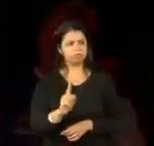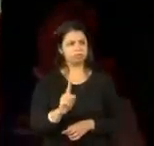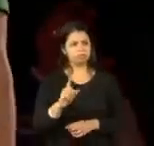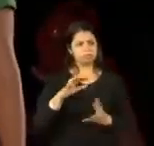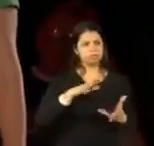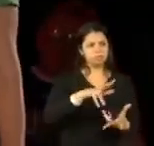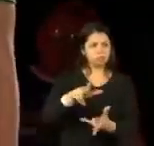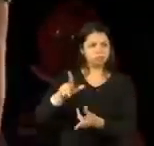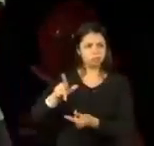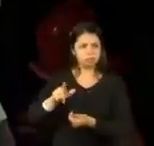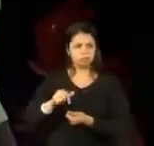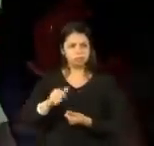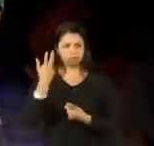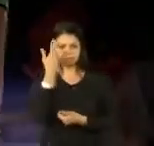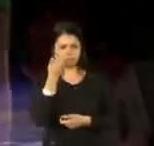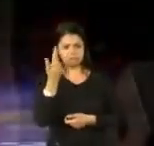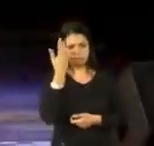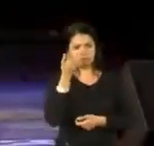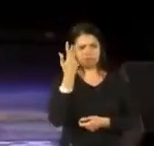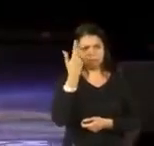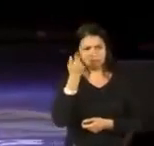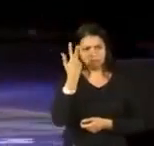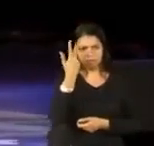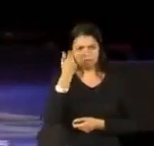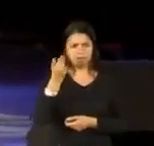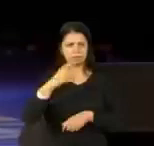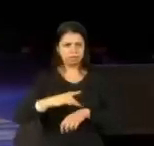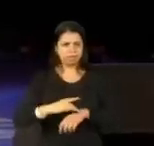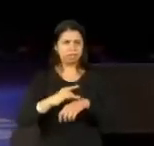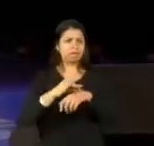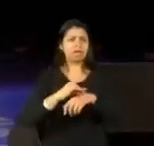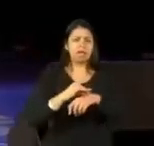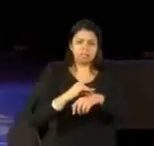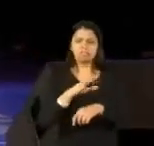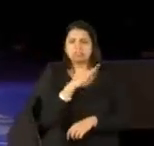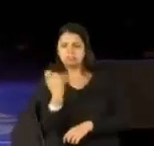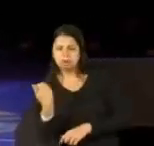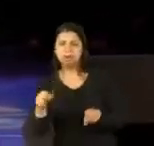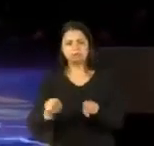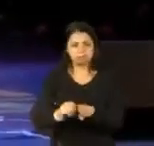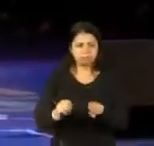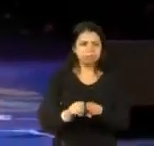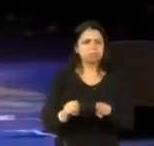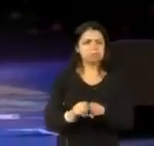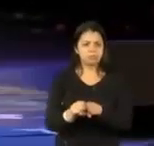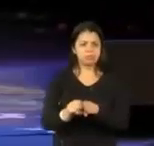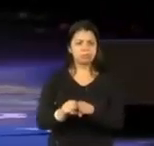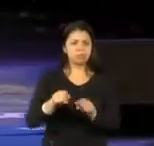é natural, a carne é mortal, é a